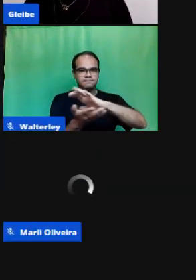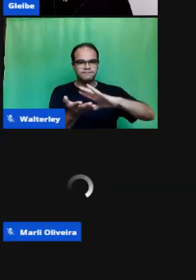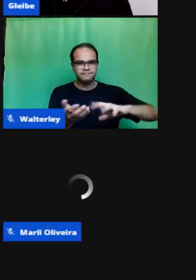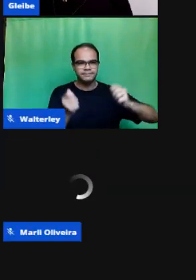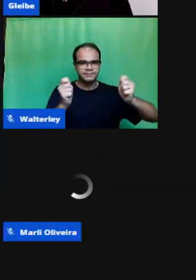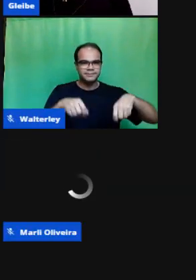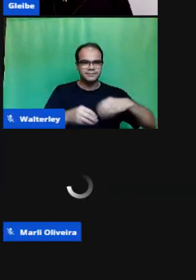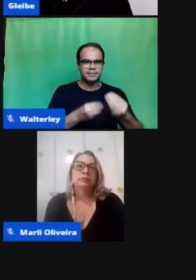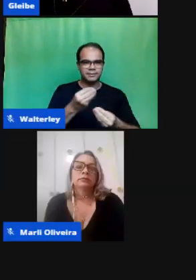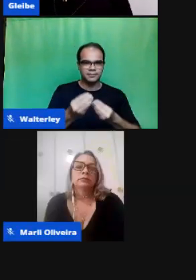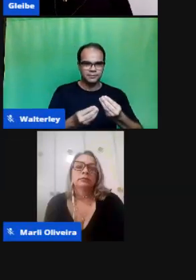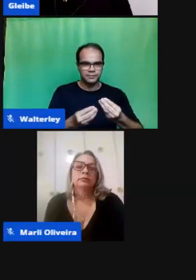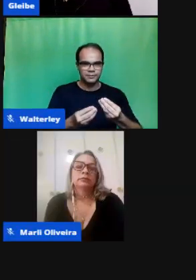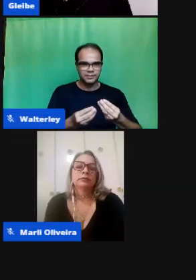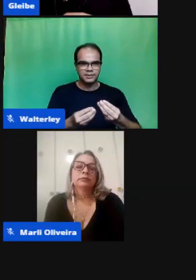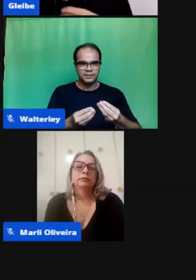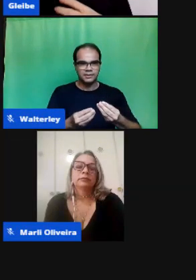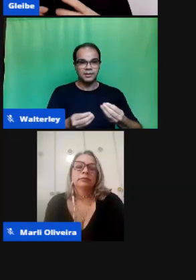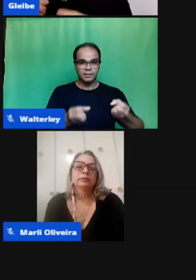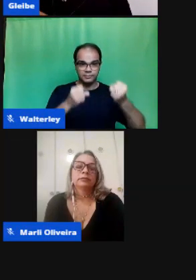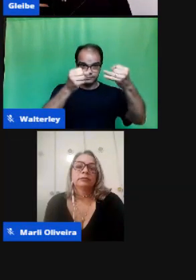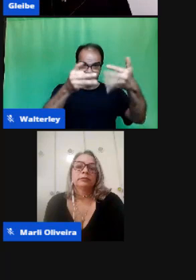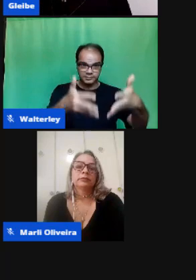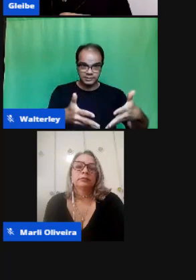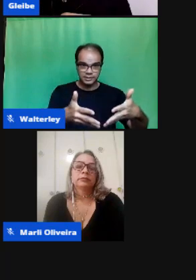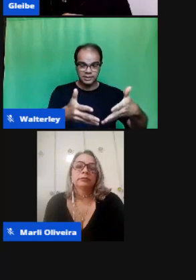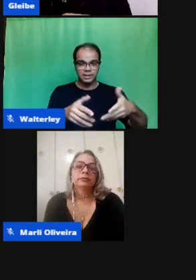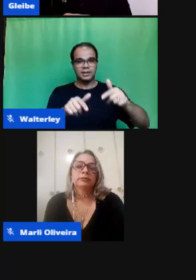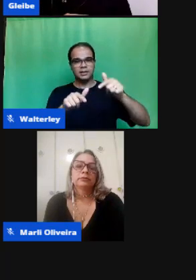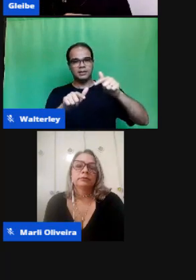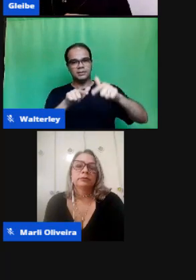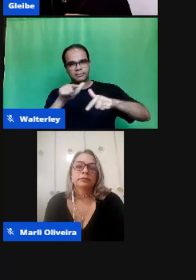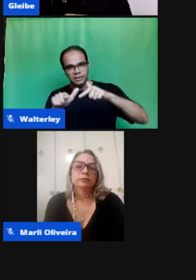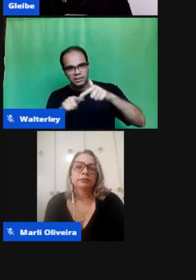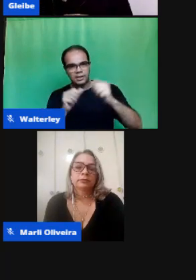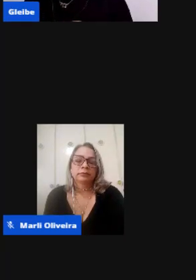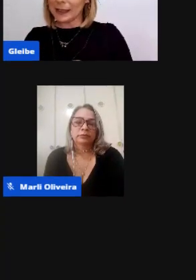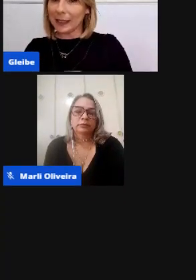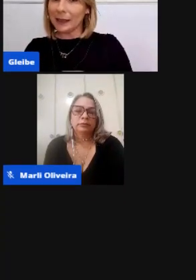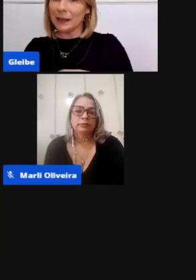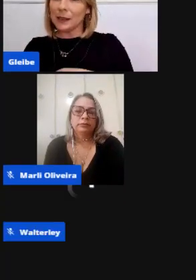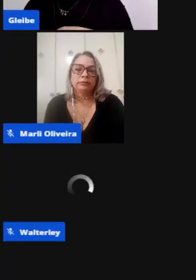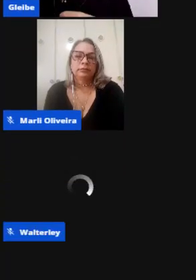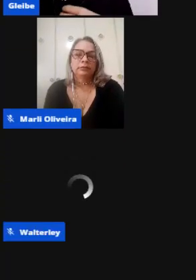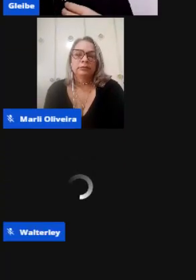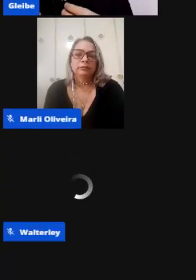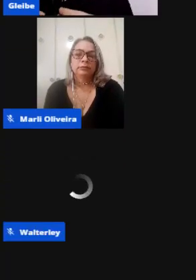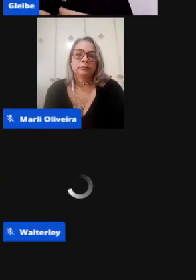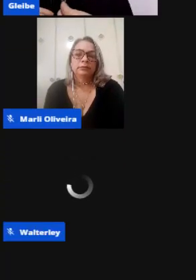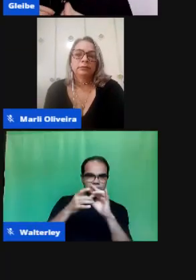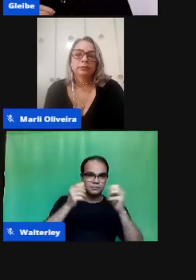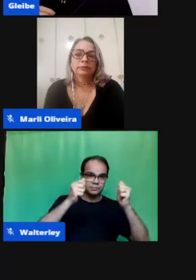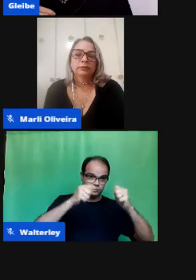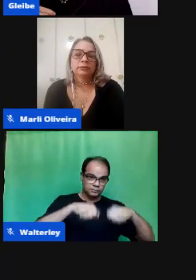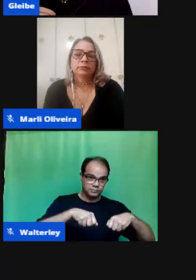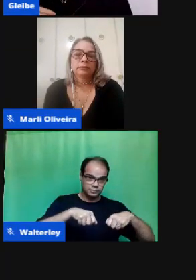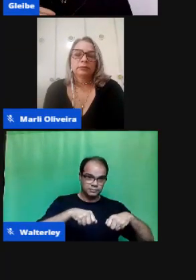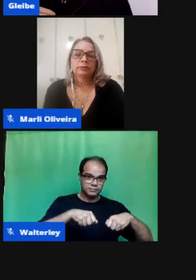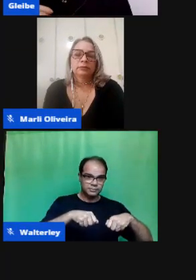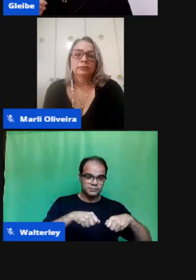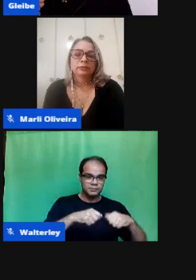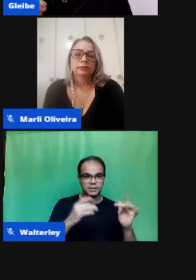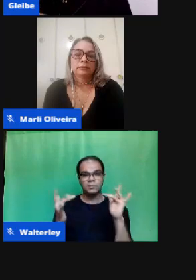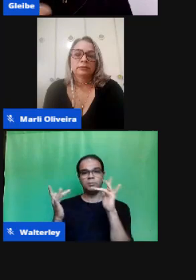a importância da gente estar trabalhando com essa família, da gente estar interagindo com essa família, né? De como eu me aproximar